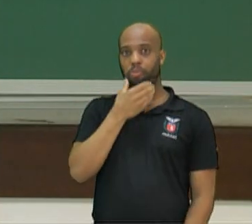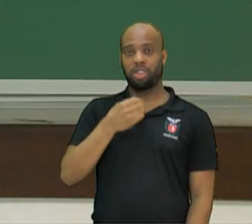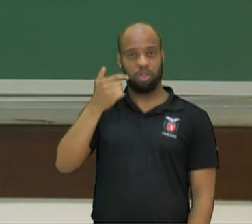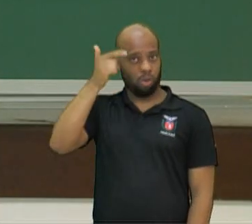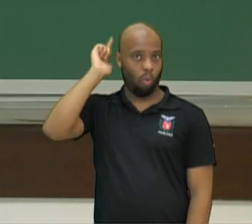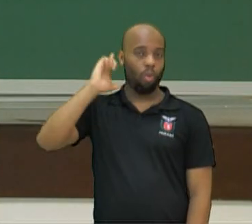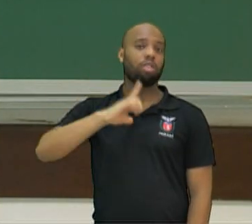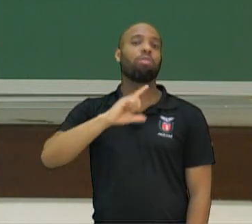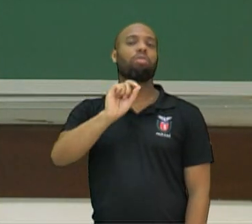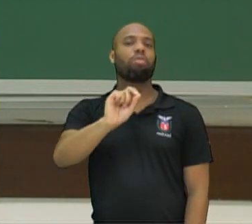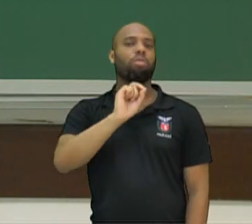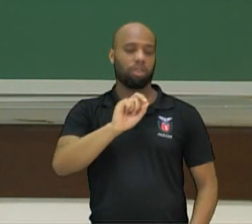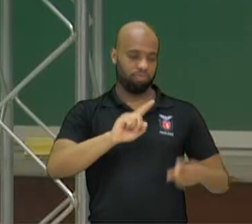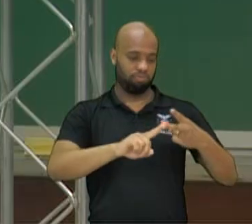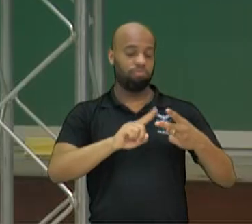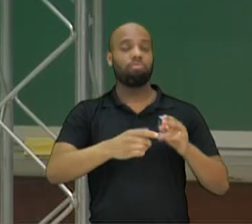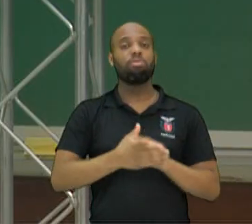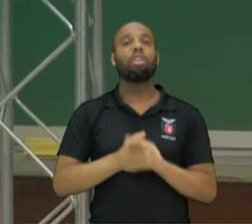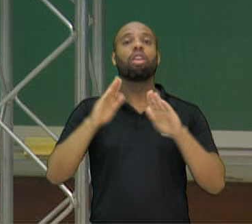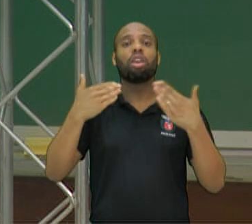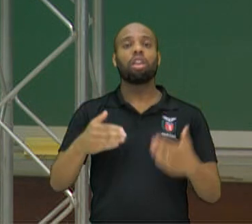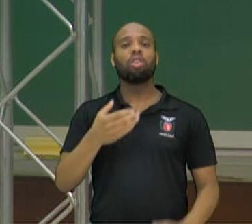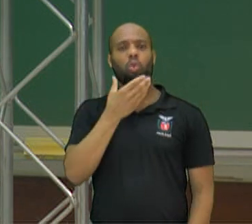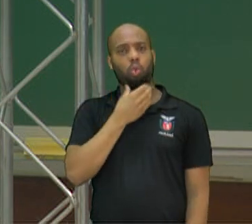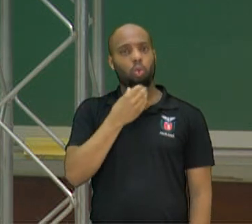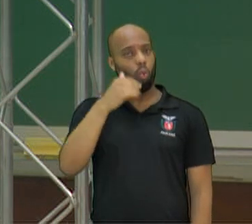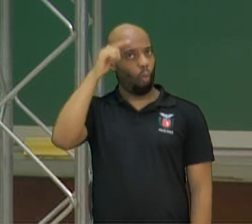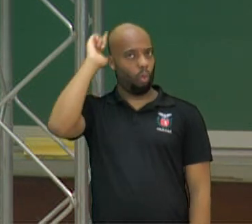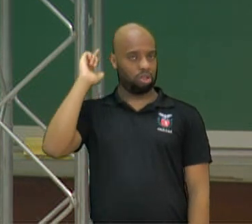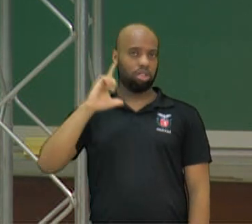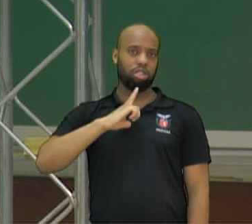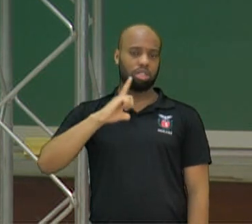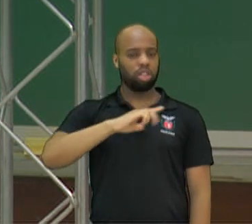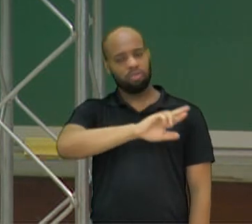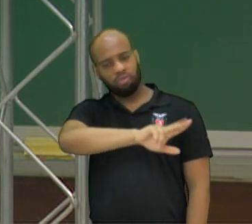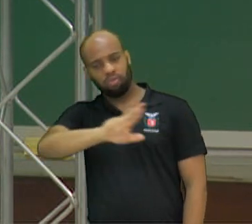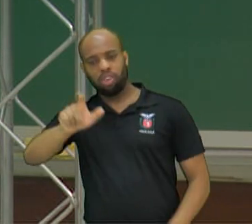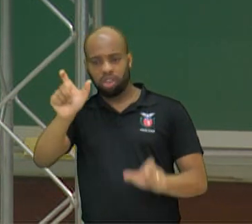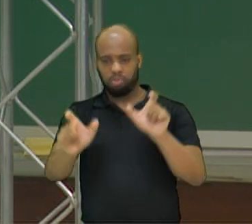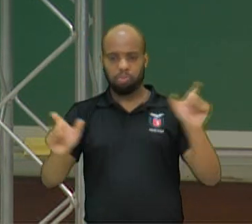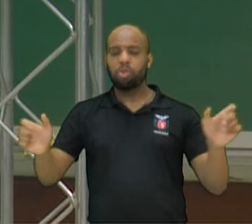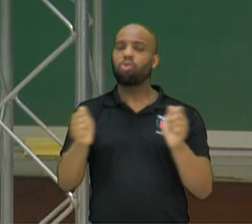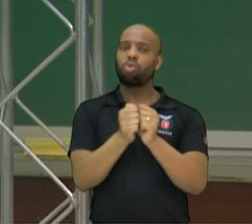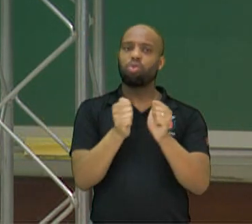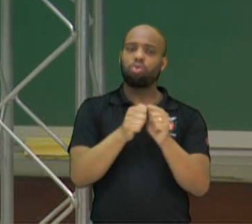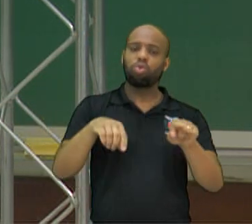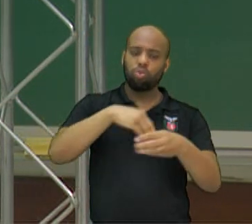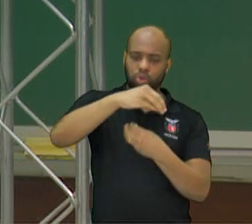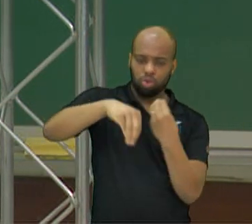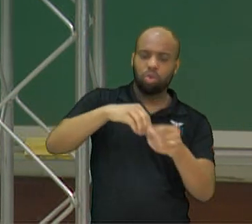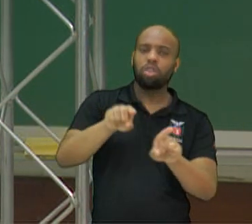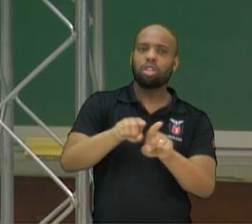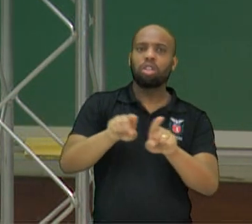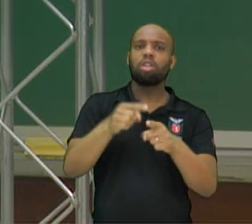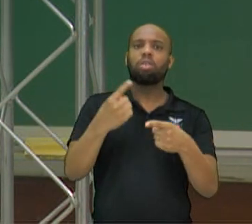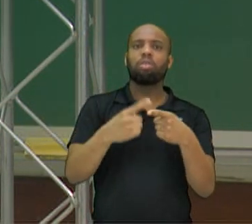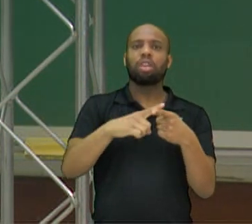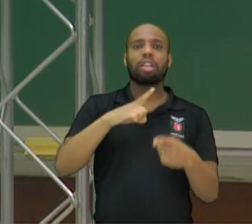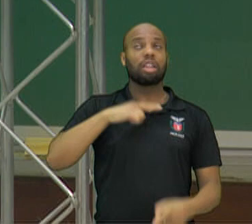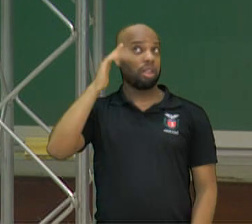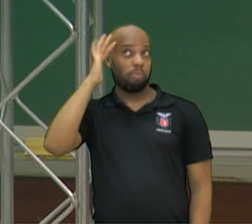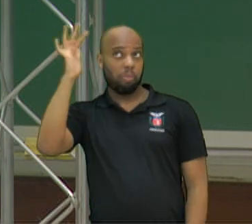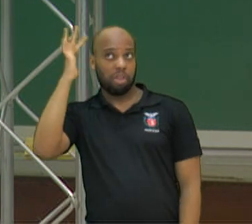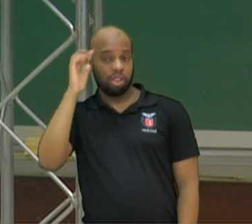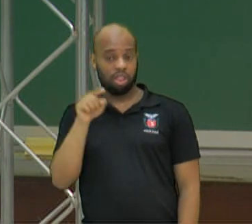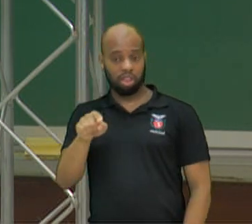Pelado? Raimundo Pelado, sim, ele convive com outros seres, porque são os seres